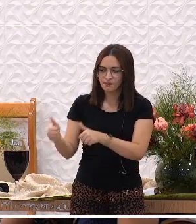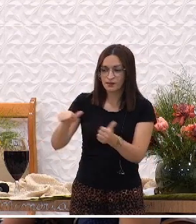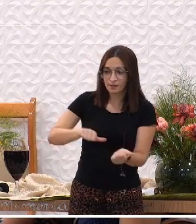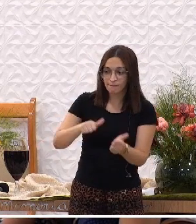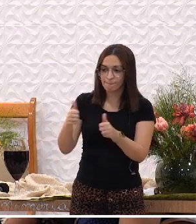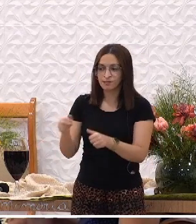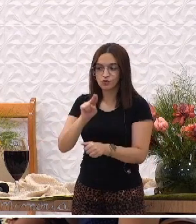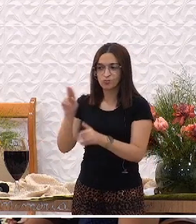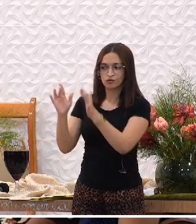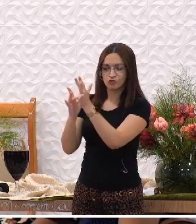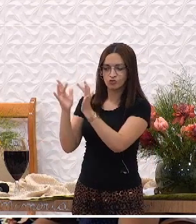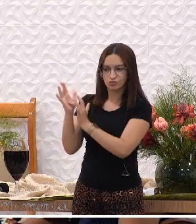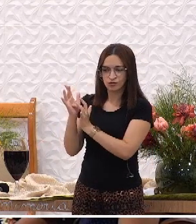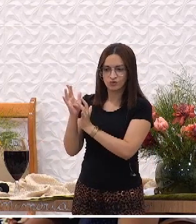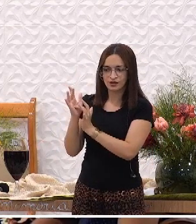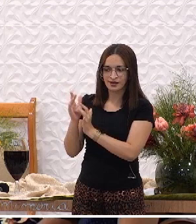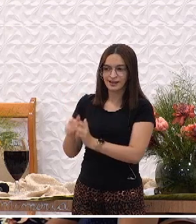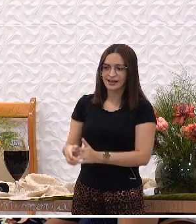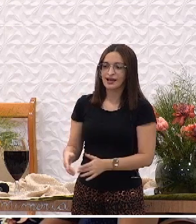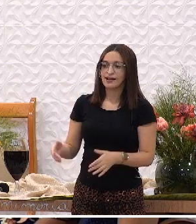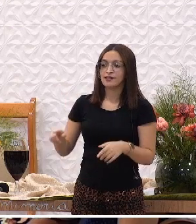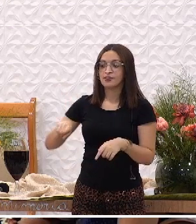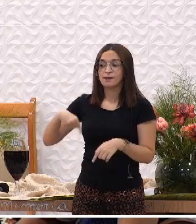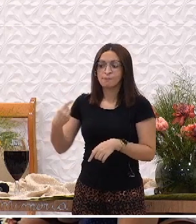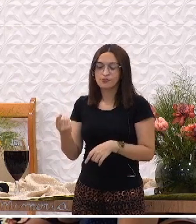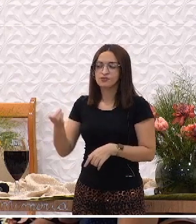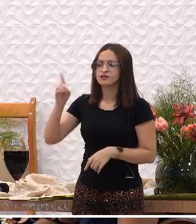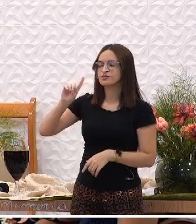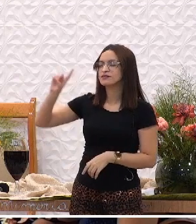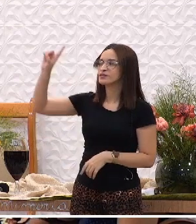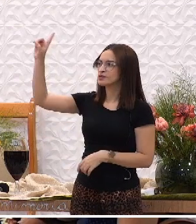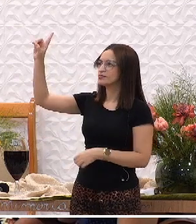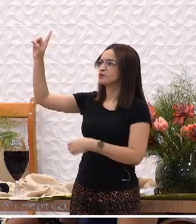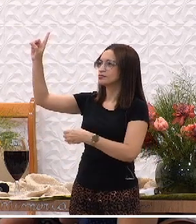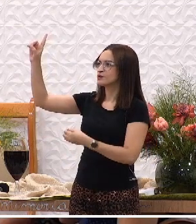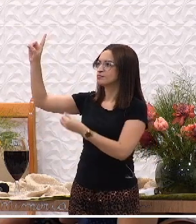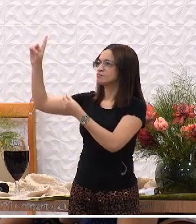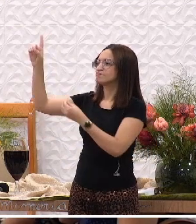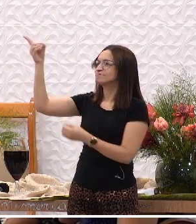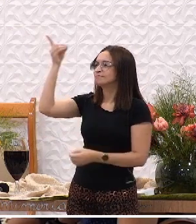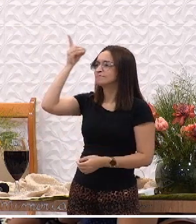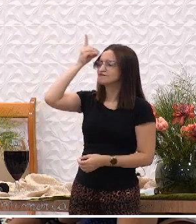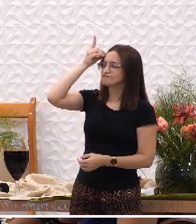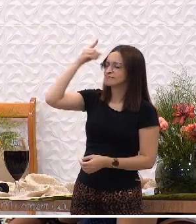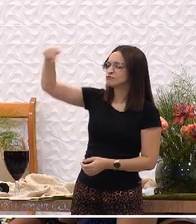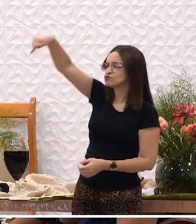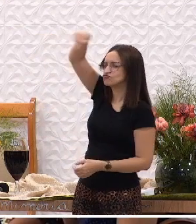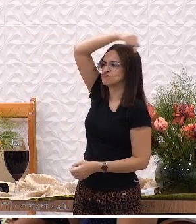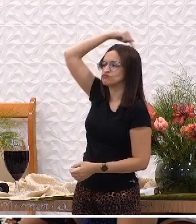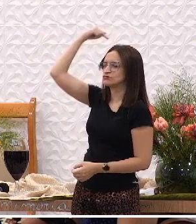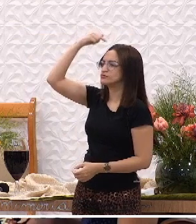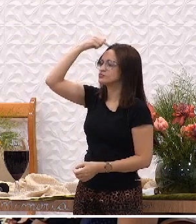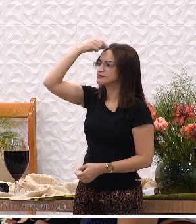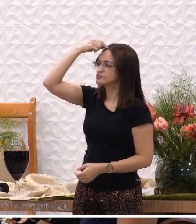vocês receberão o dom do Espírito Santo, porque a promessa é para vocês e para os seus filhos, e para todos os que ainda estão longe,